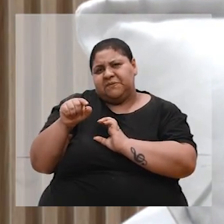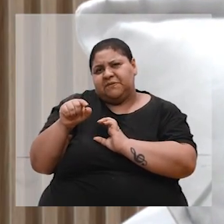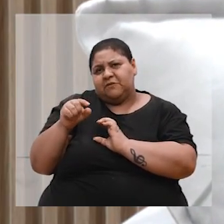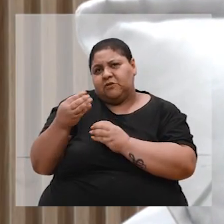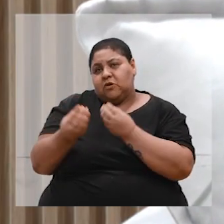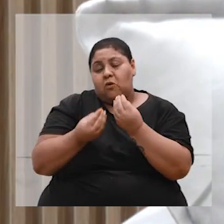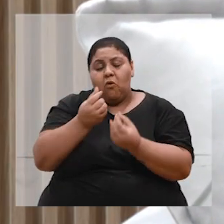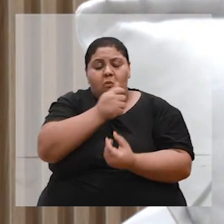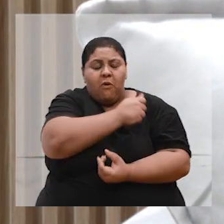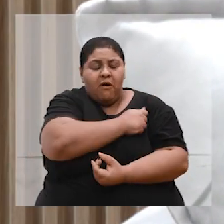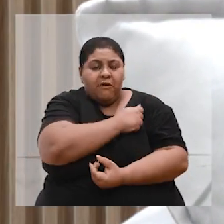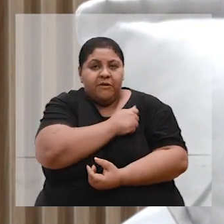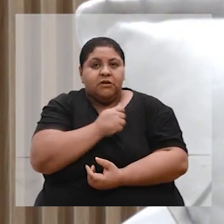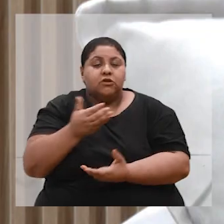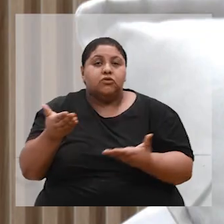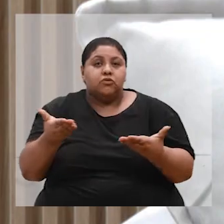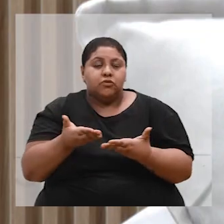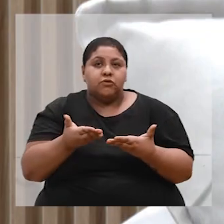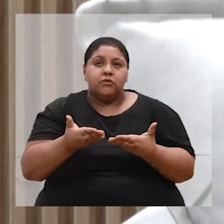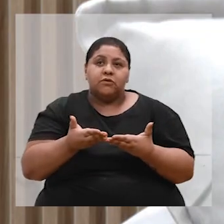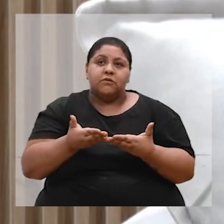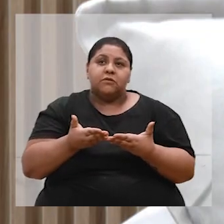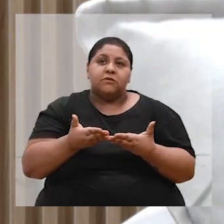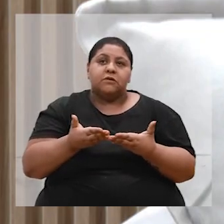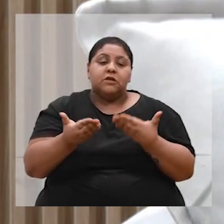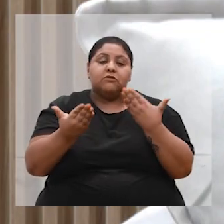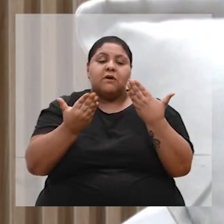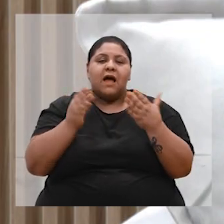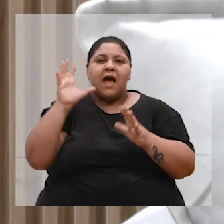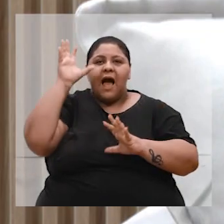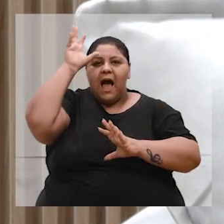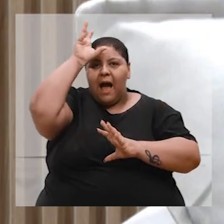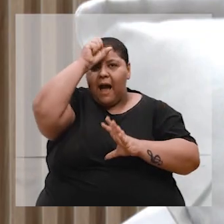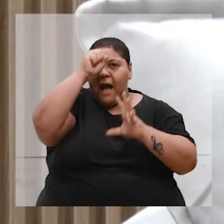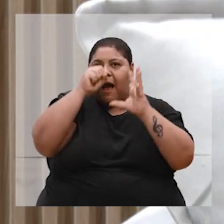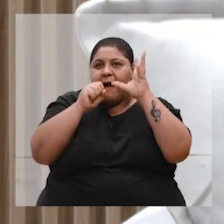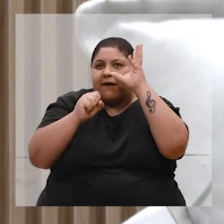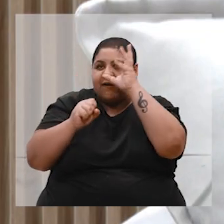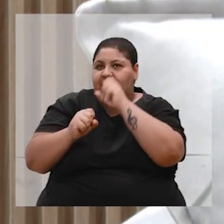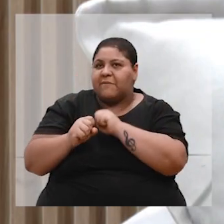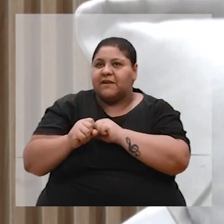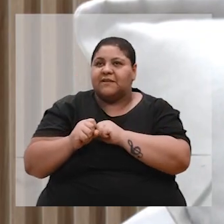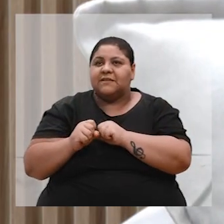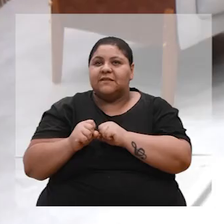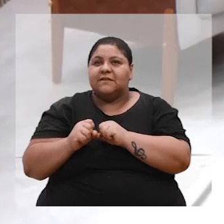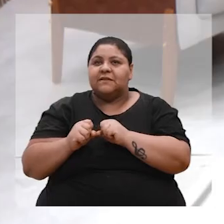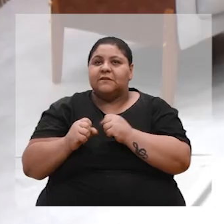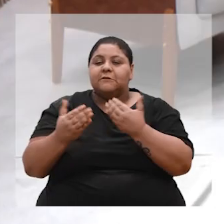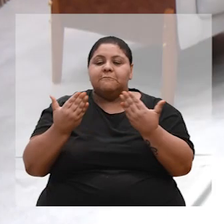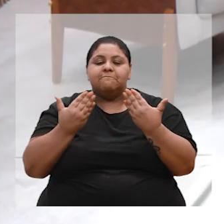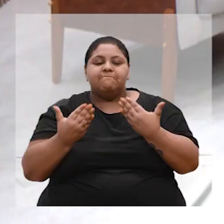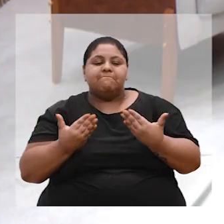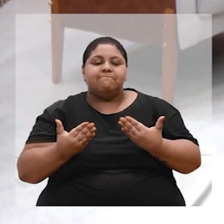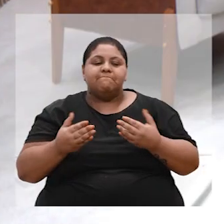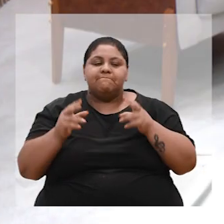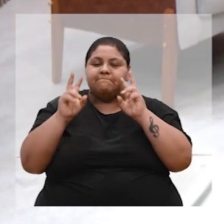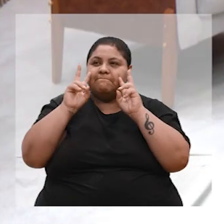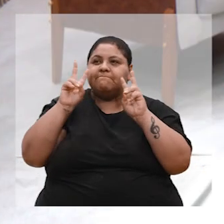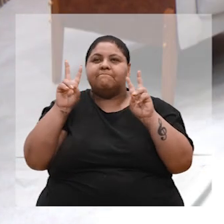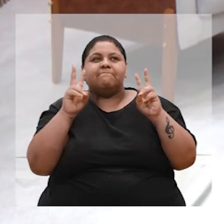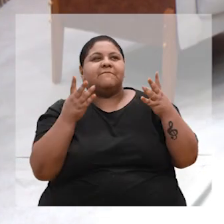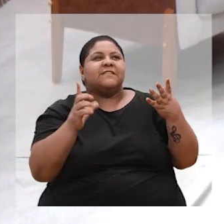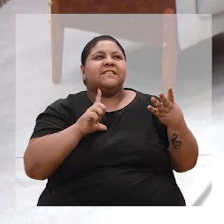sabe? Tu, como aluno, tu estás ali para aprender a apreciar, porque tu tem